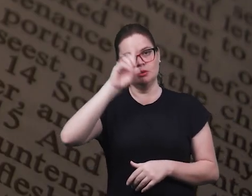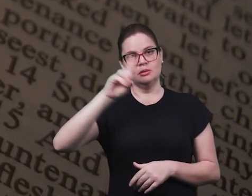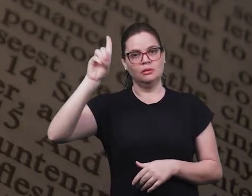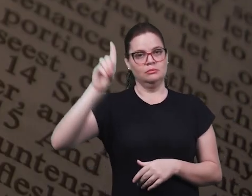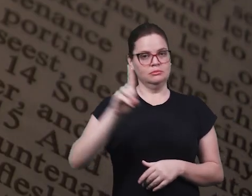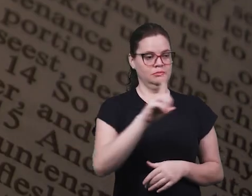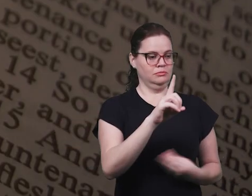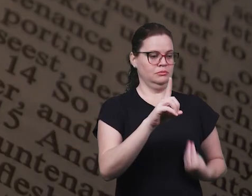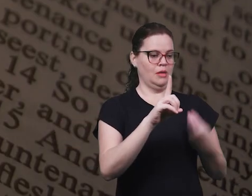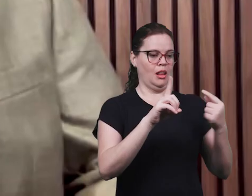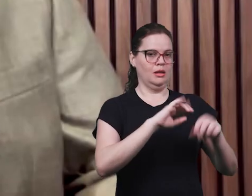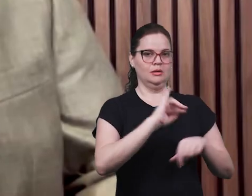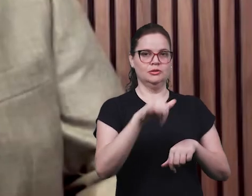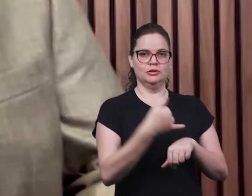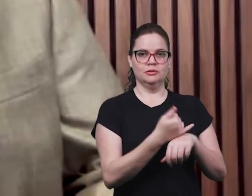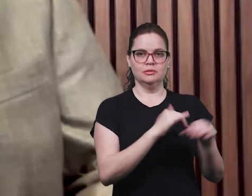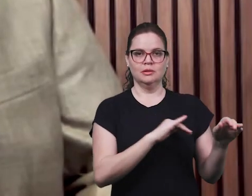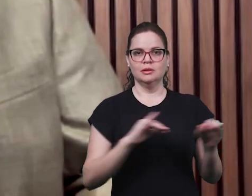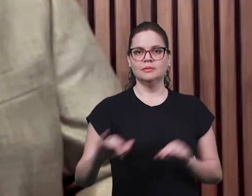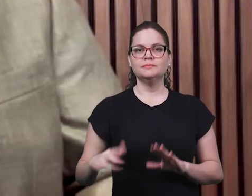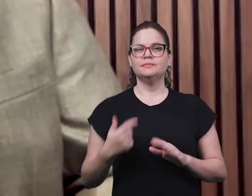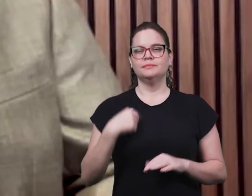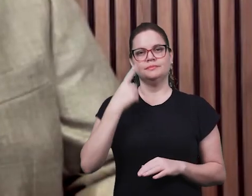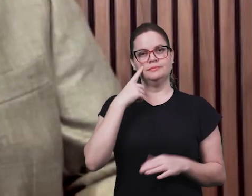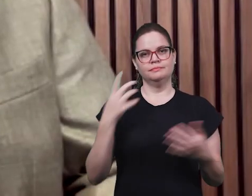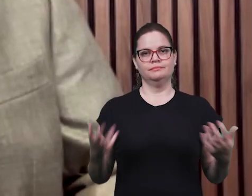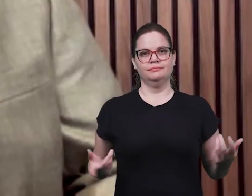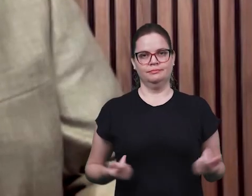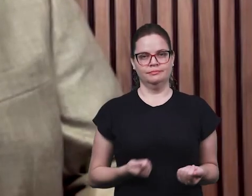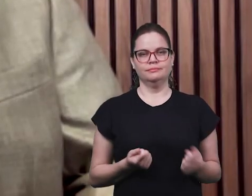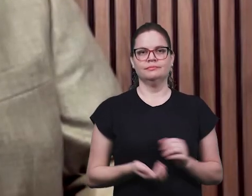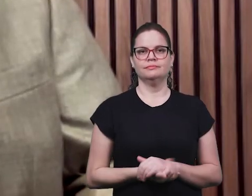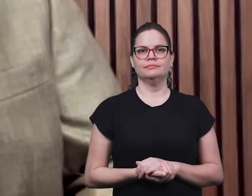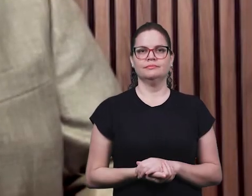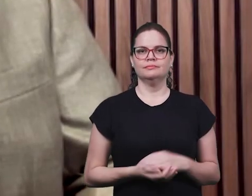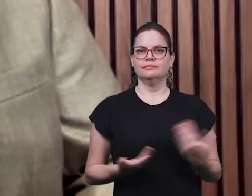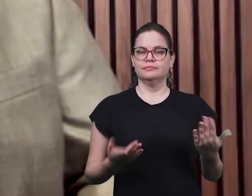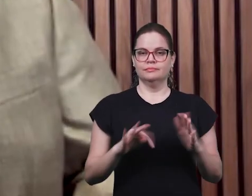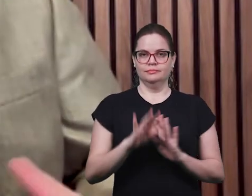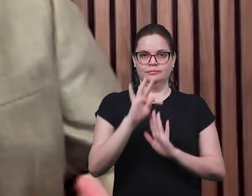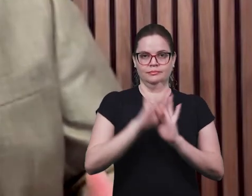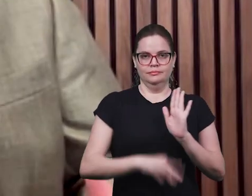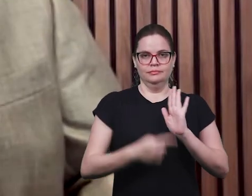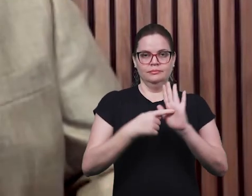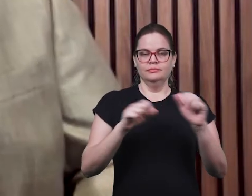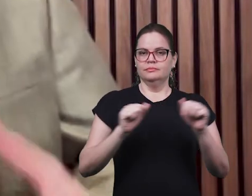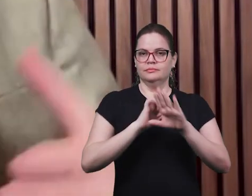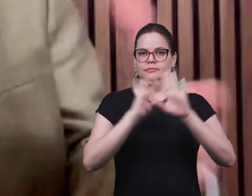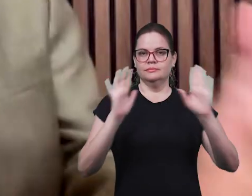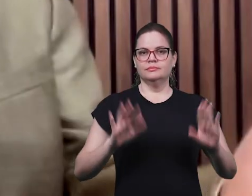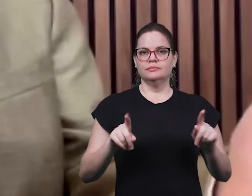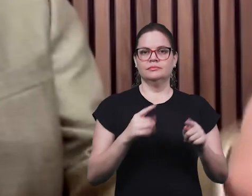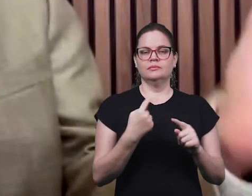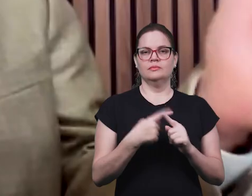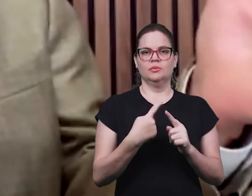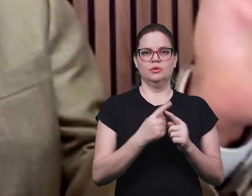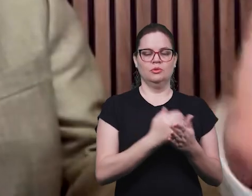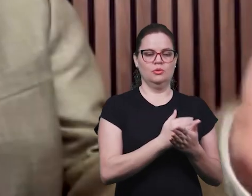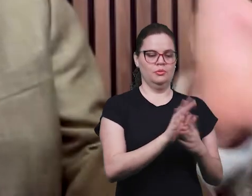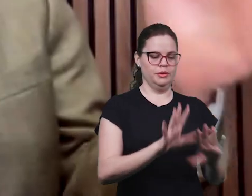em Jerusalém. Você vê que coisa maravilhosa, pastor Antônio Carlos e irmãos, esses textos que falam, né, do início